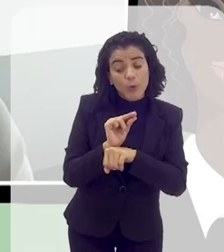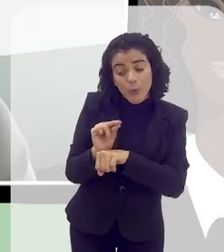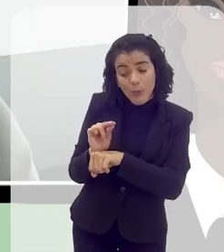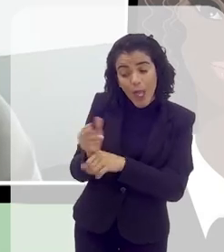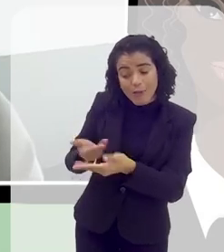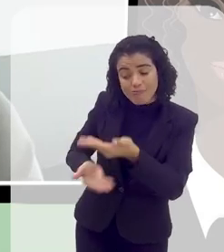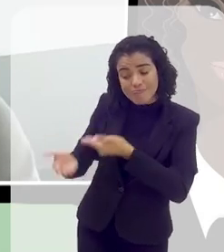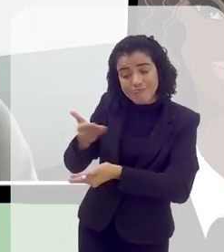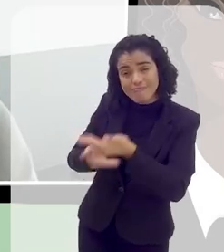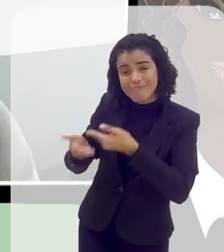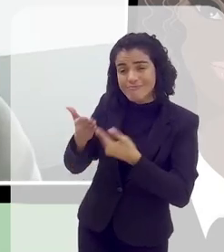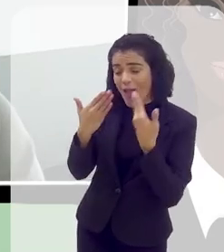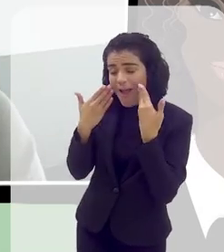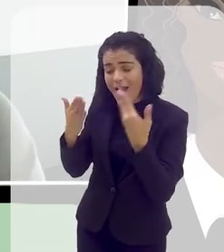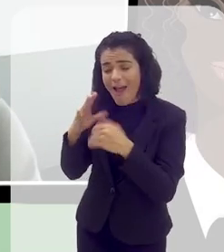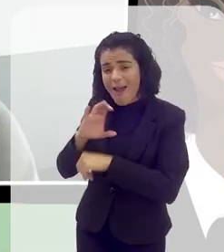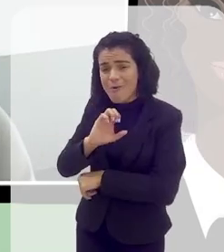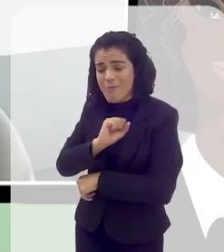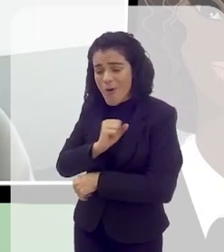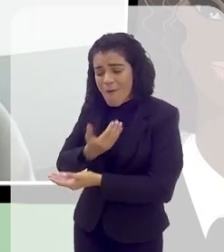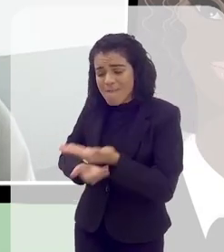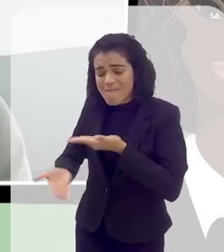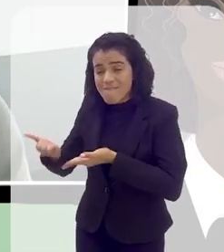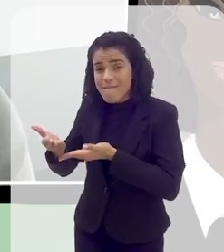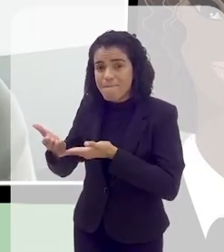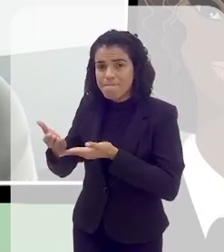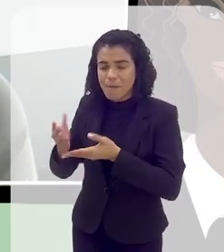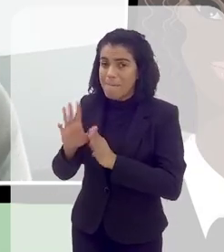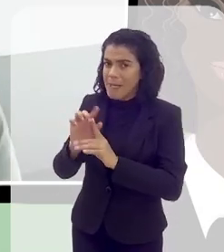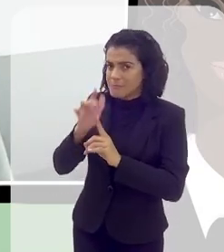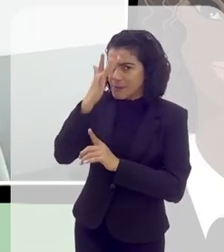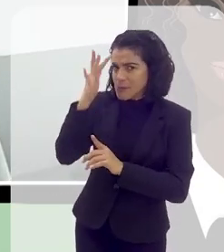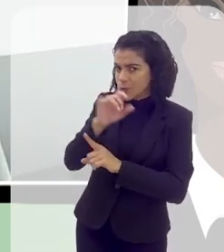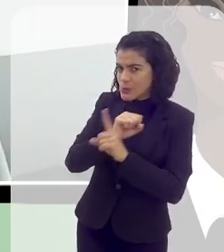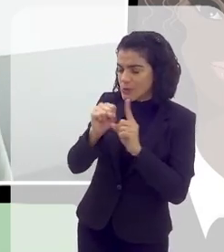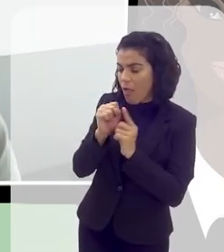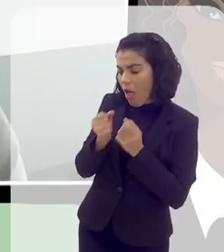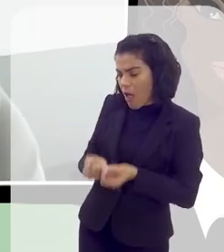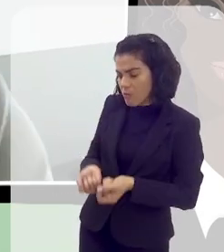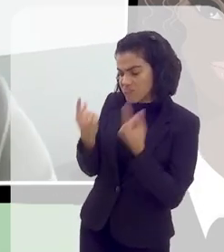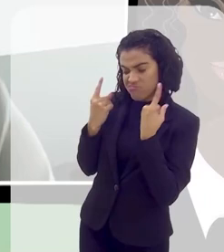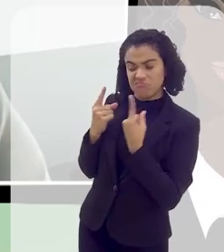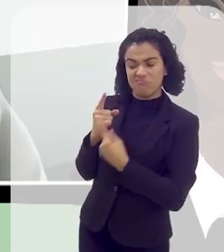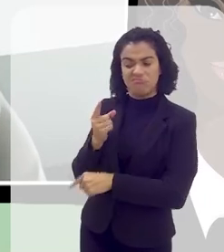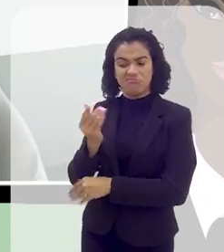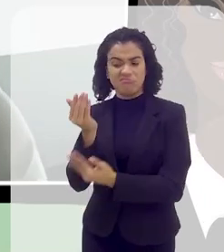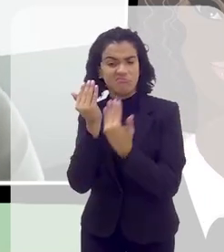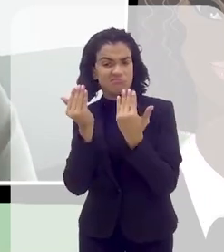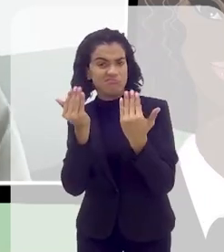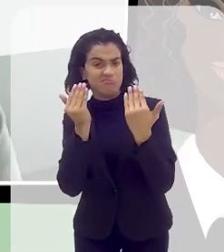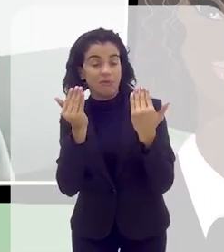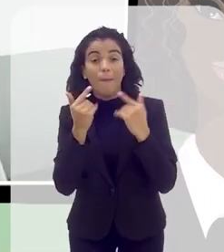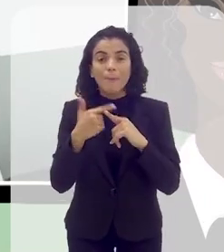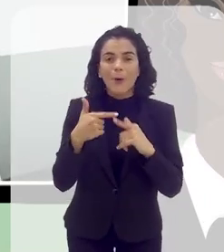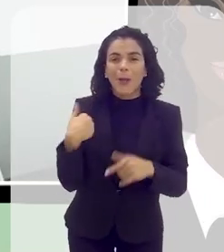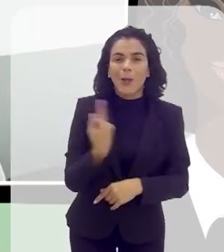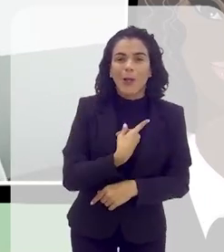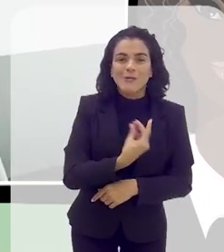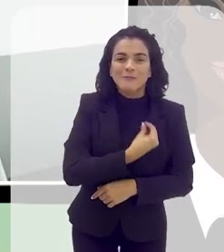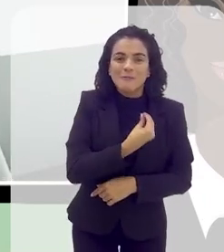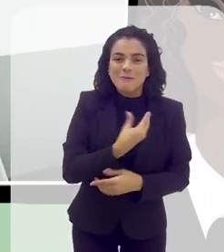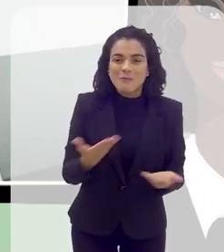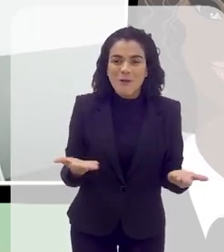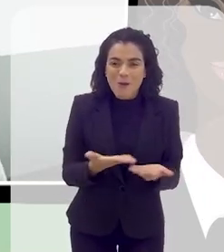de cuidado, de afeto, de demonstração de amor, ainda causa uma estranheza, por incrível que pareça. Porque a gente vive